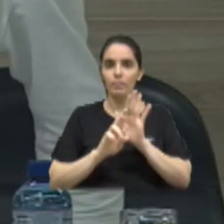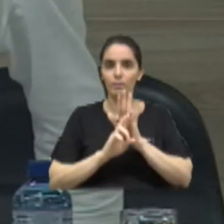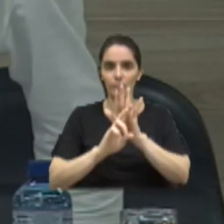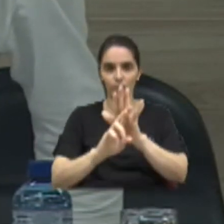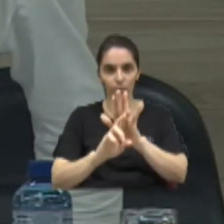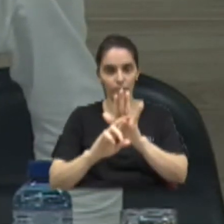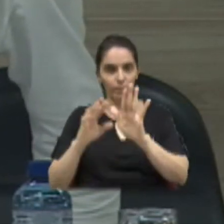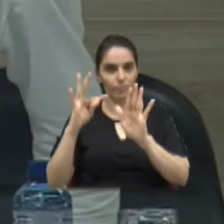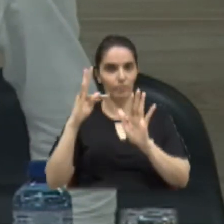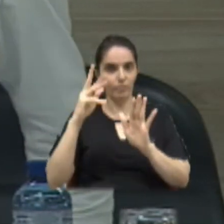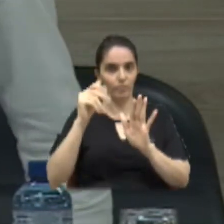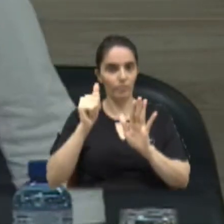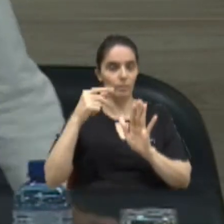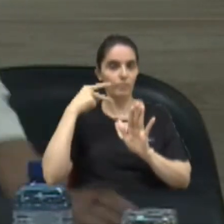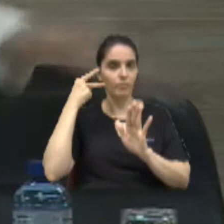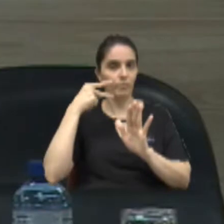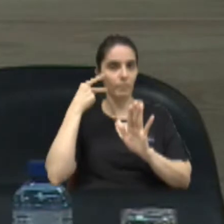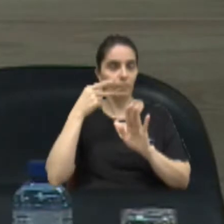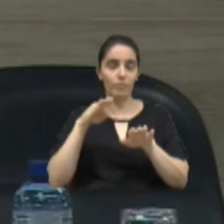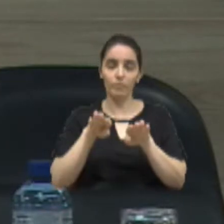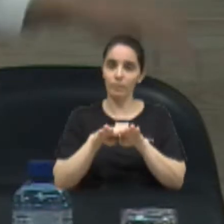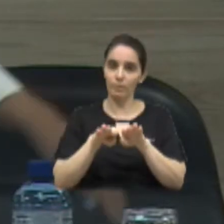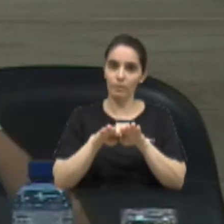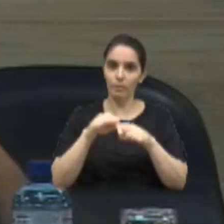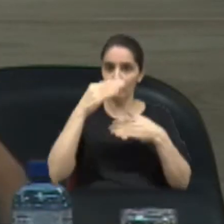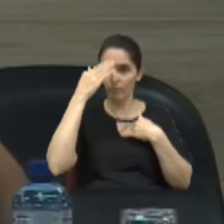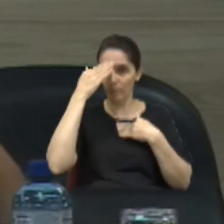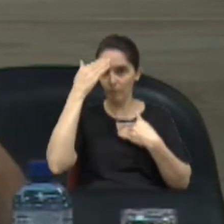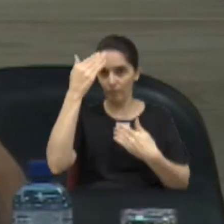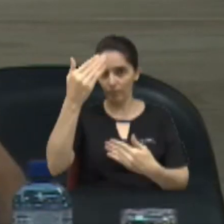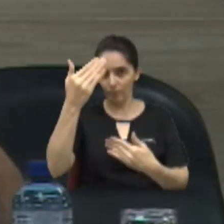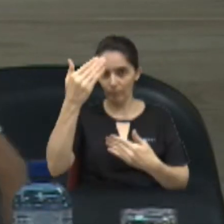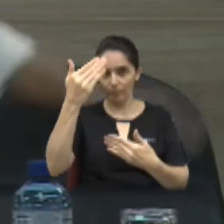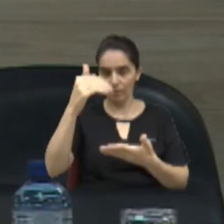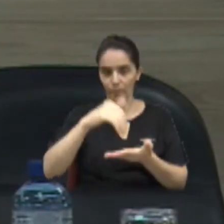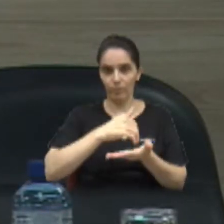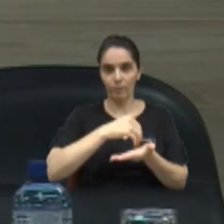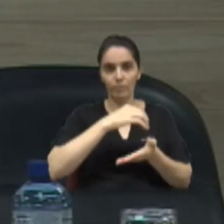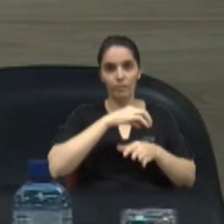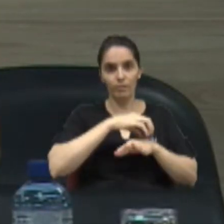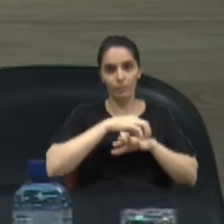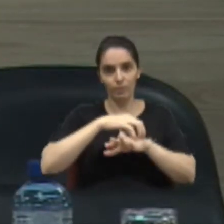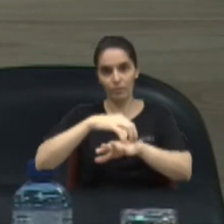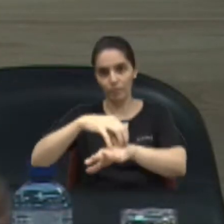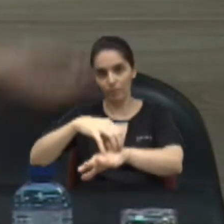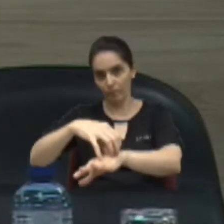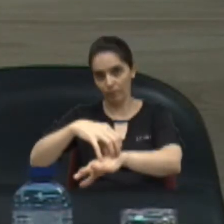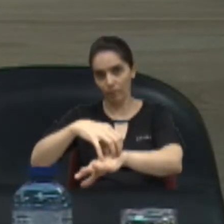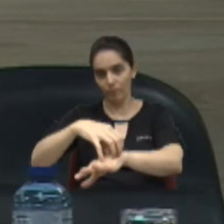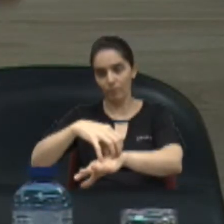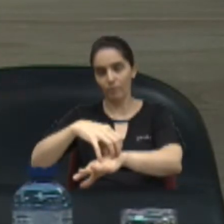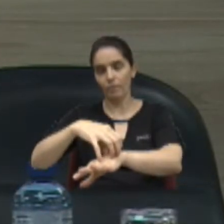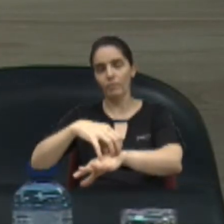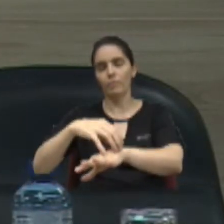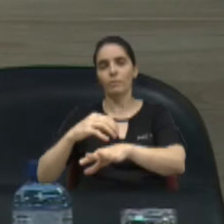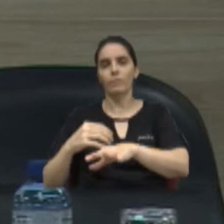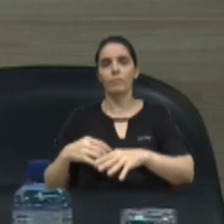a todos os vereadores dessa casa, bem como agradecer à mobilidade urbana o secretário, de